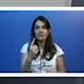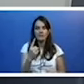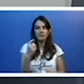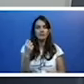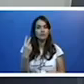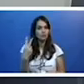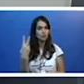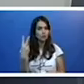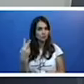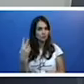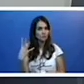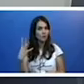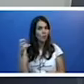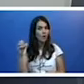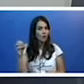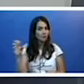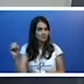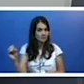122.400